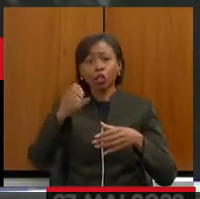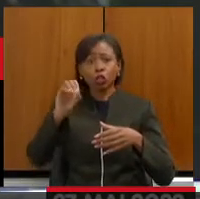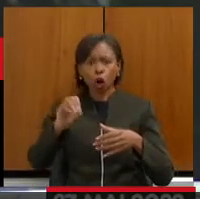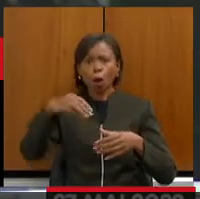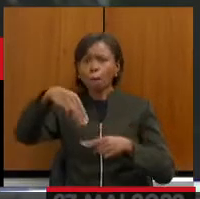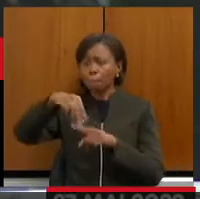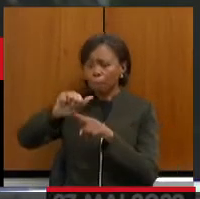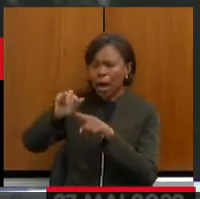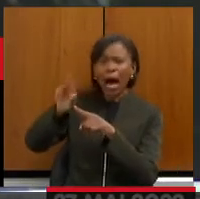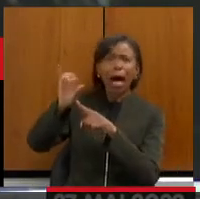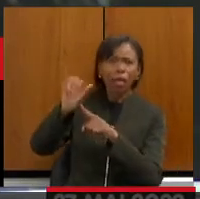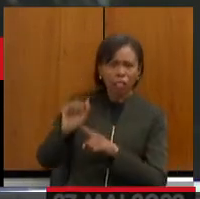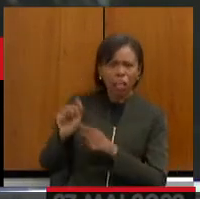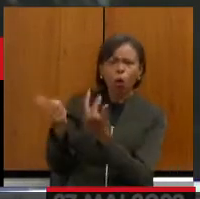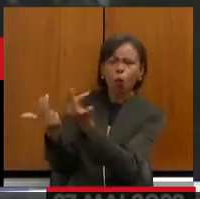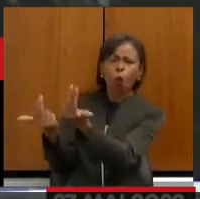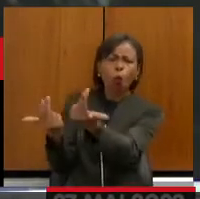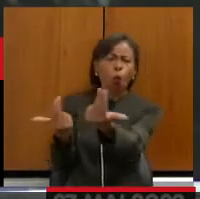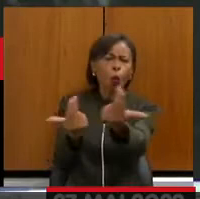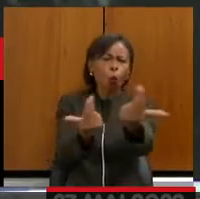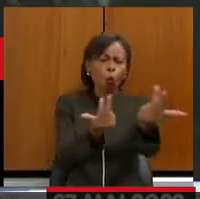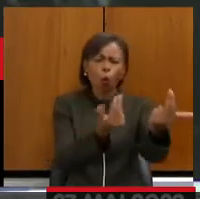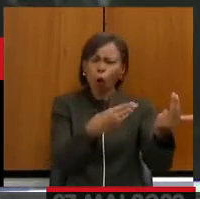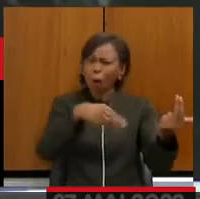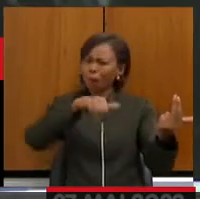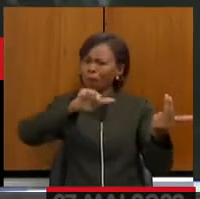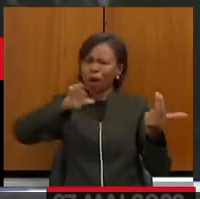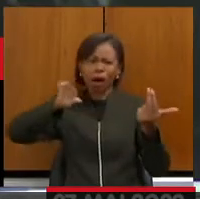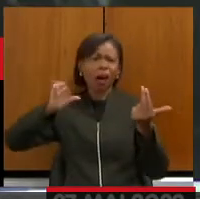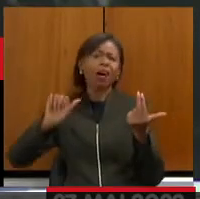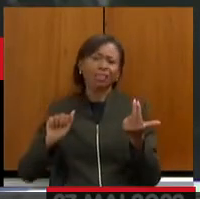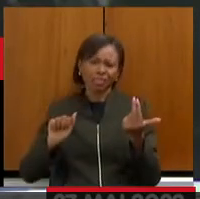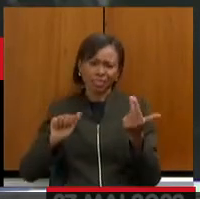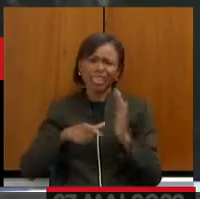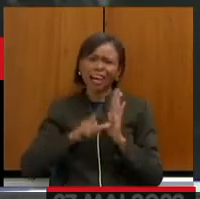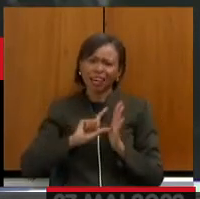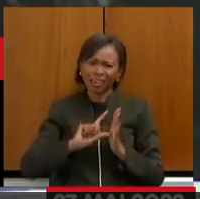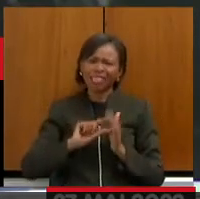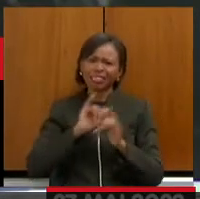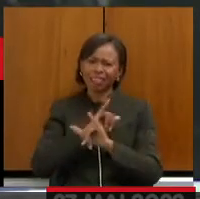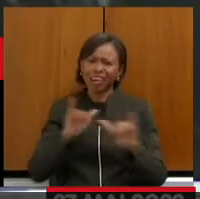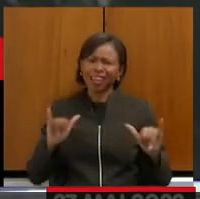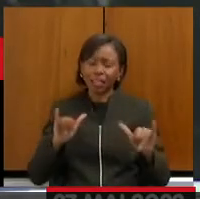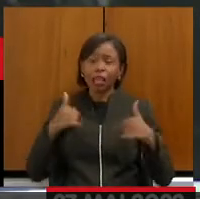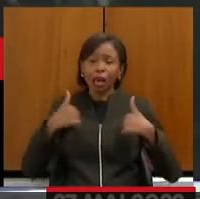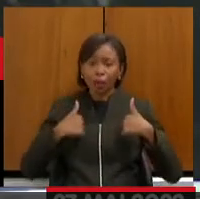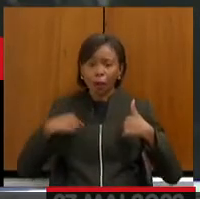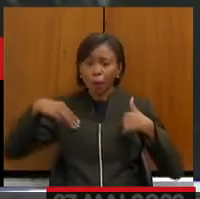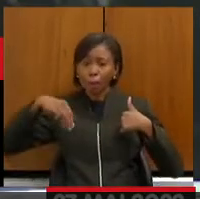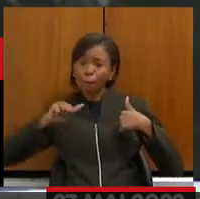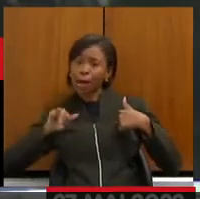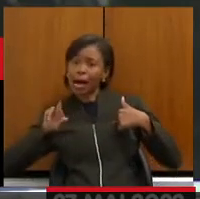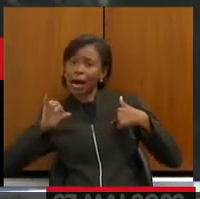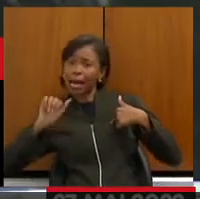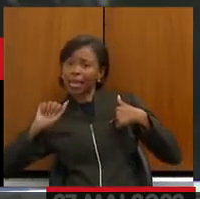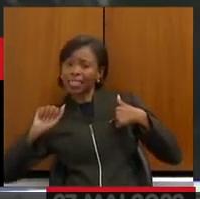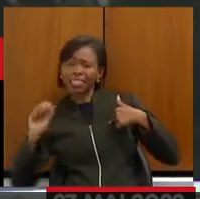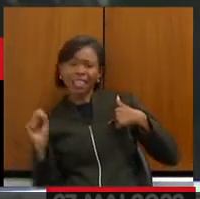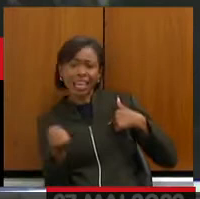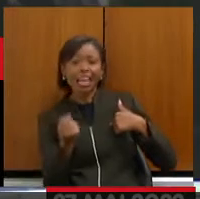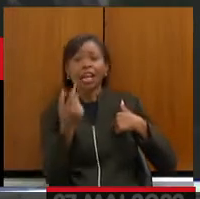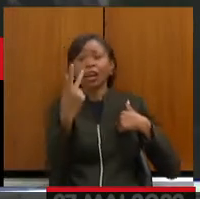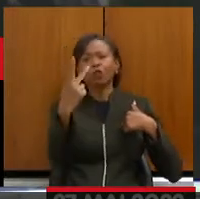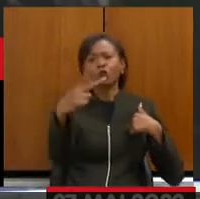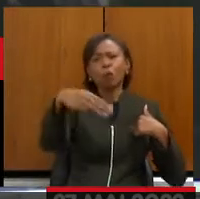como todas as outras Marias que nos antecederam Então eu estou aqui com as minhas Marias e com as suas Marias